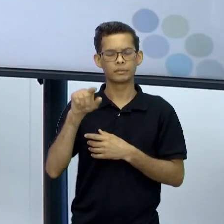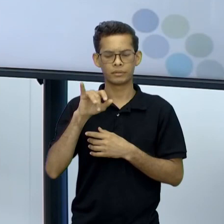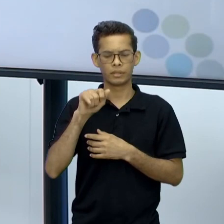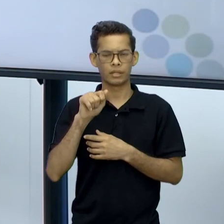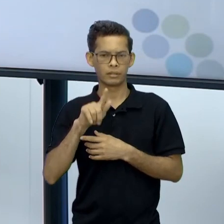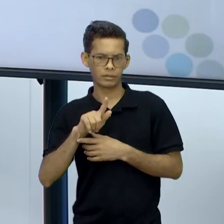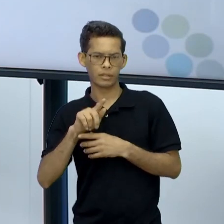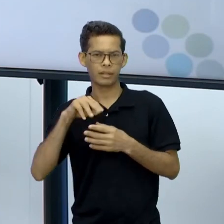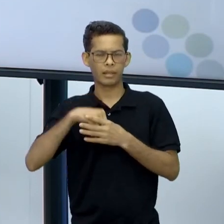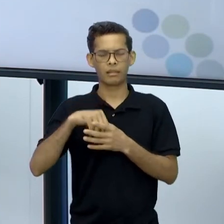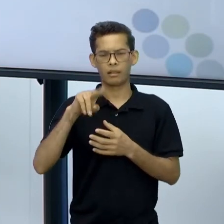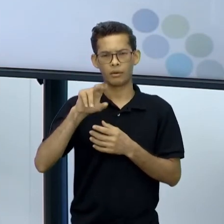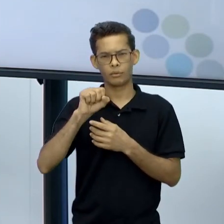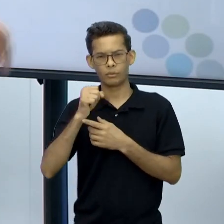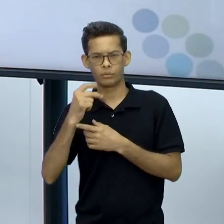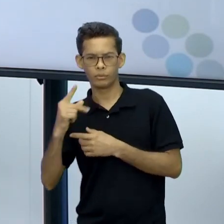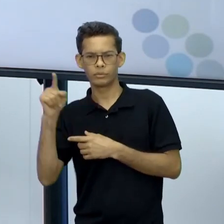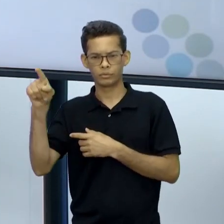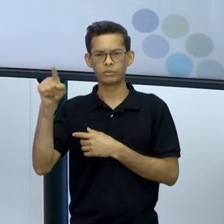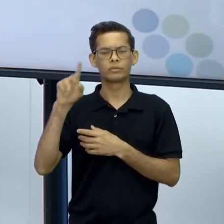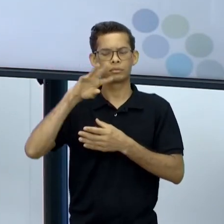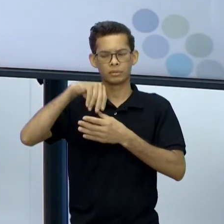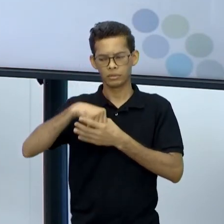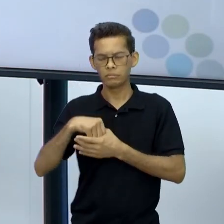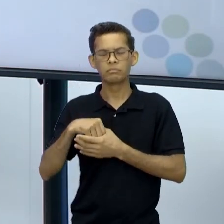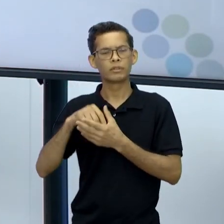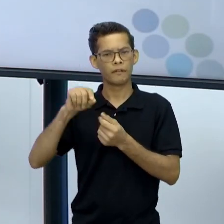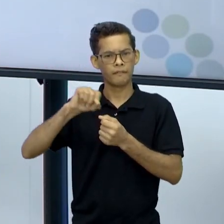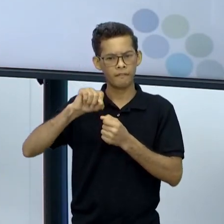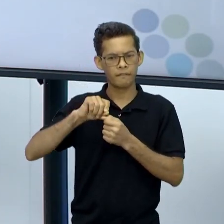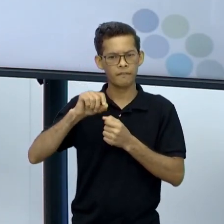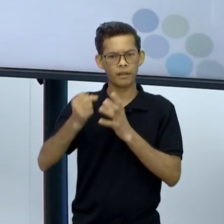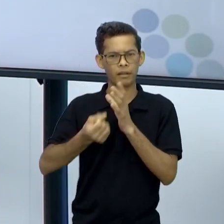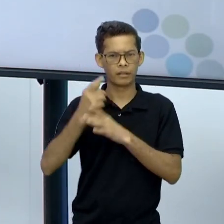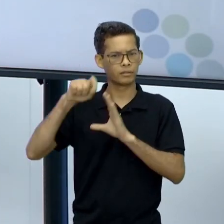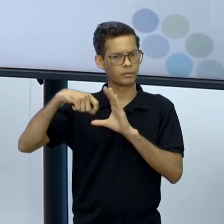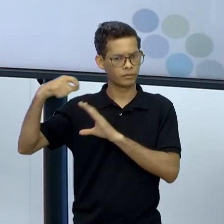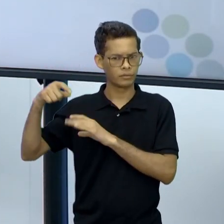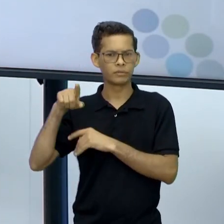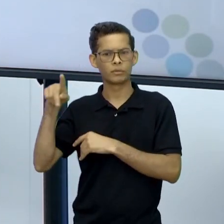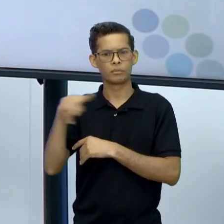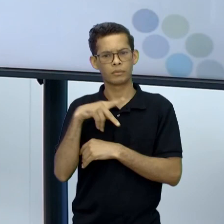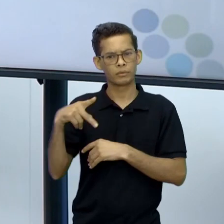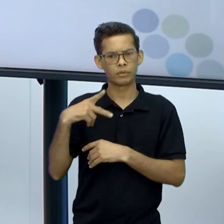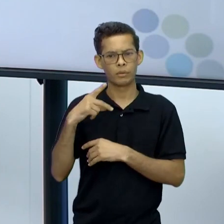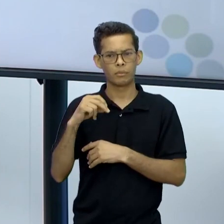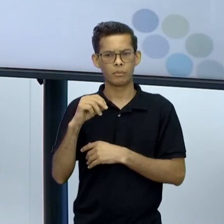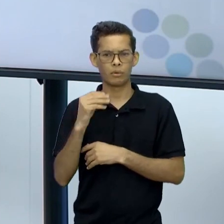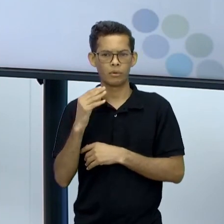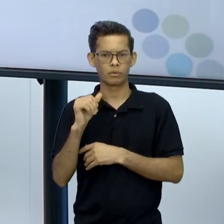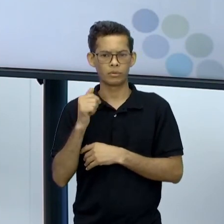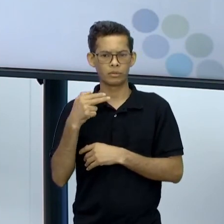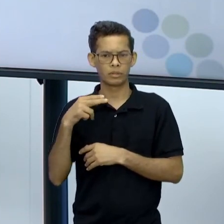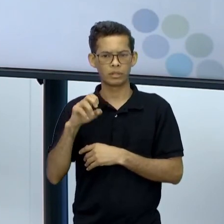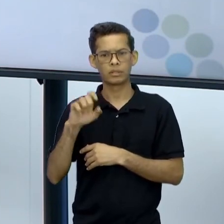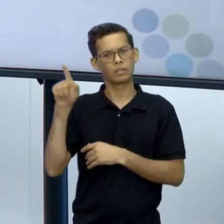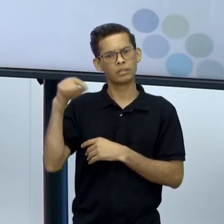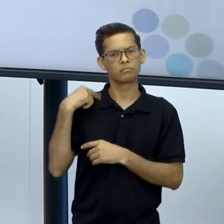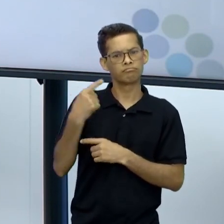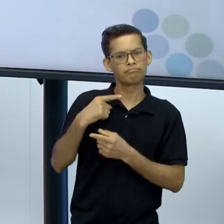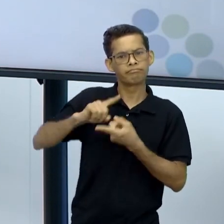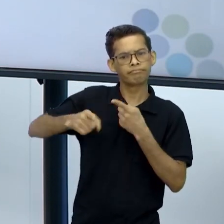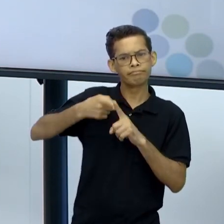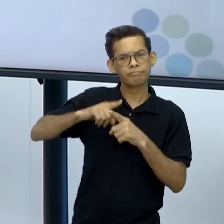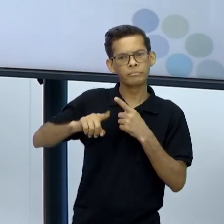USP, junto com o professor aí, no caso, o professor Porsani, né, no caso, lá no pessoal da graduação em Geofísica. Fizemos uma